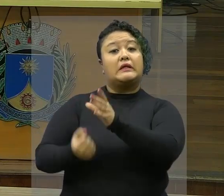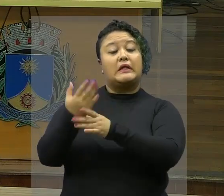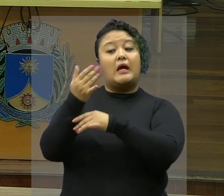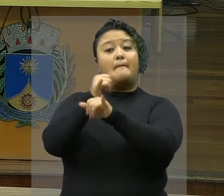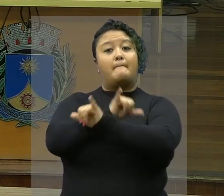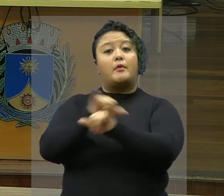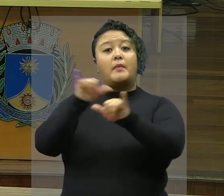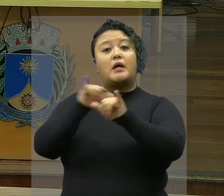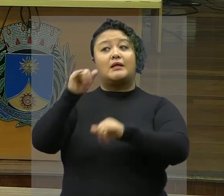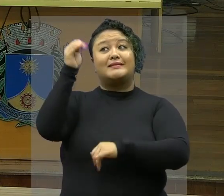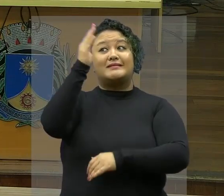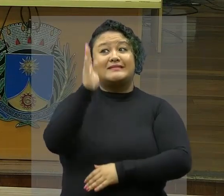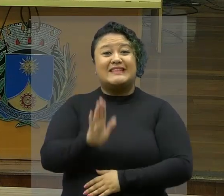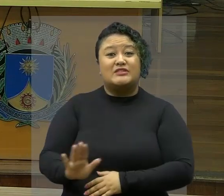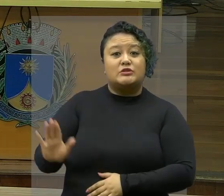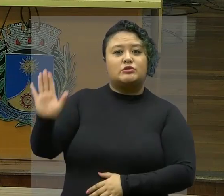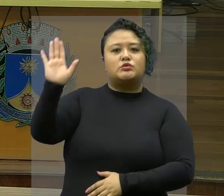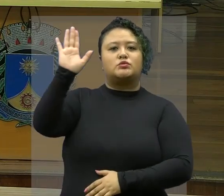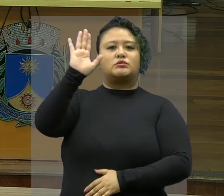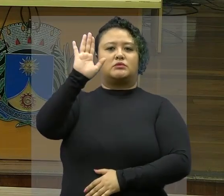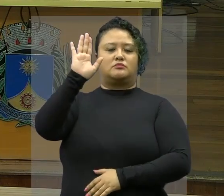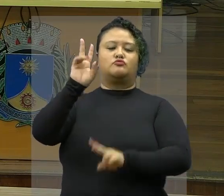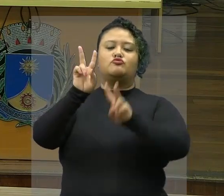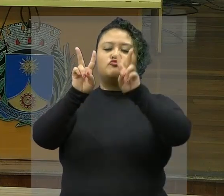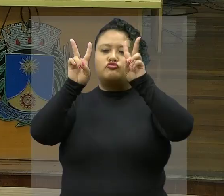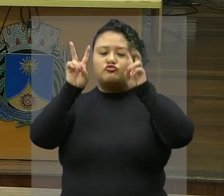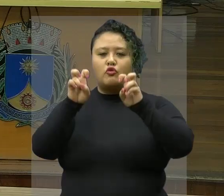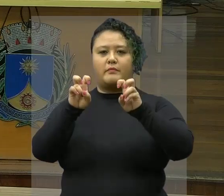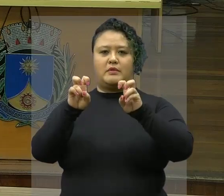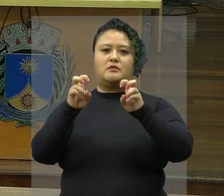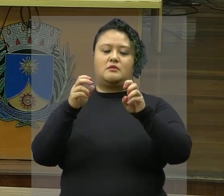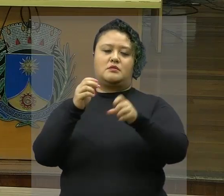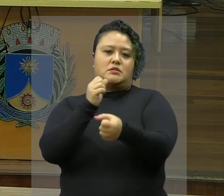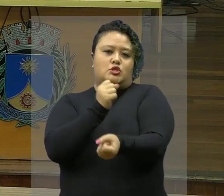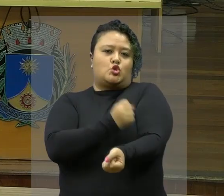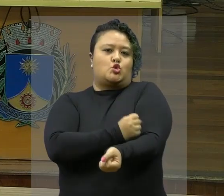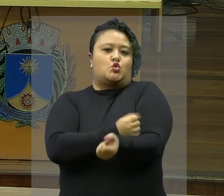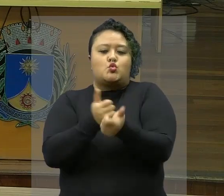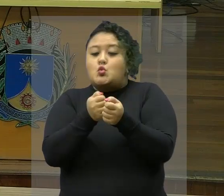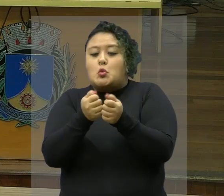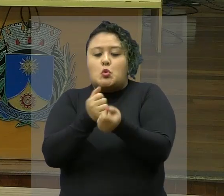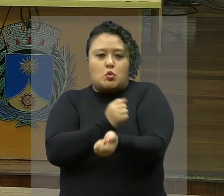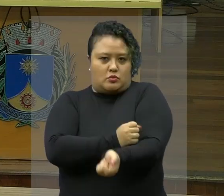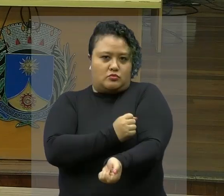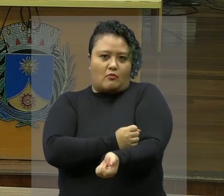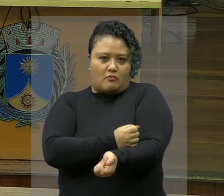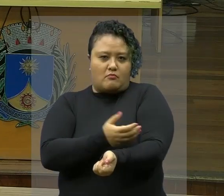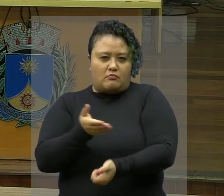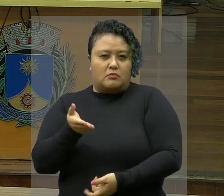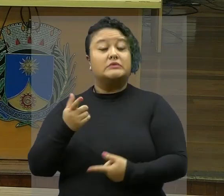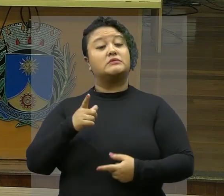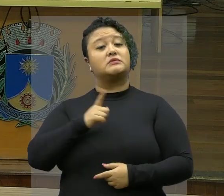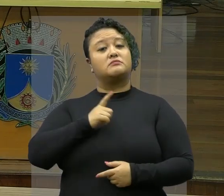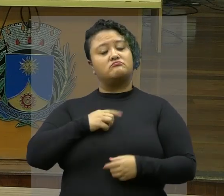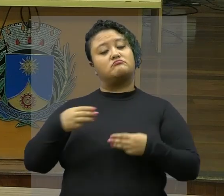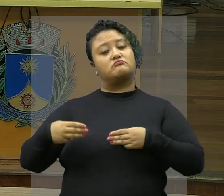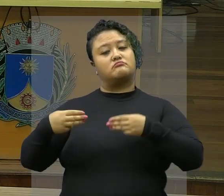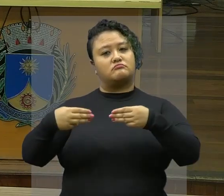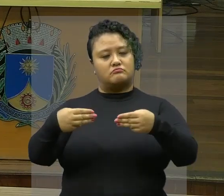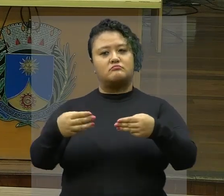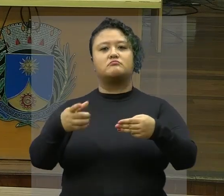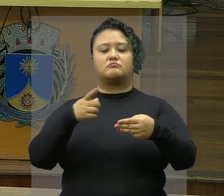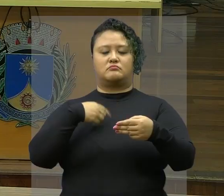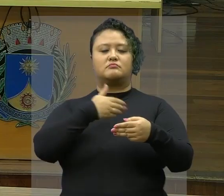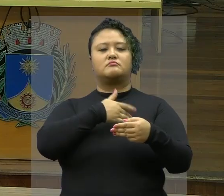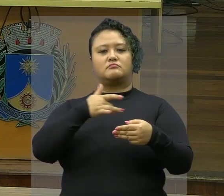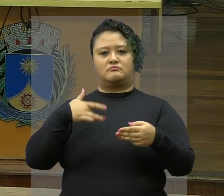propaganda nacional em relação à ludopatia. A gente tem uma certa relação dentro do Ministério da Saúde com o próprio Ministro